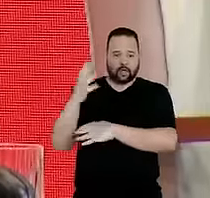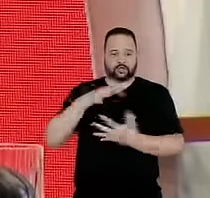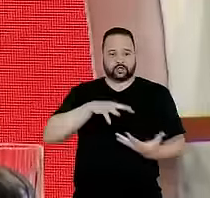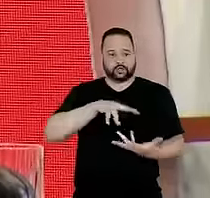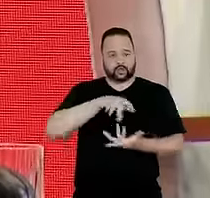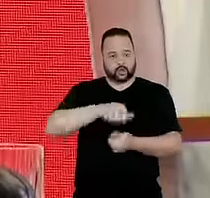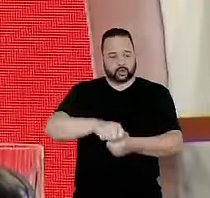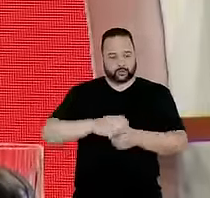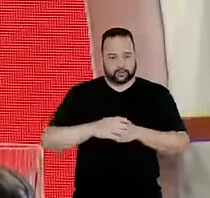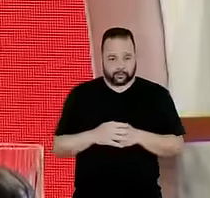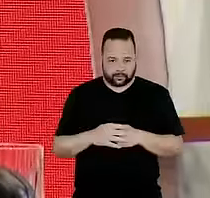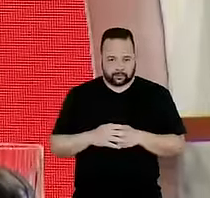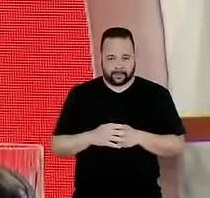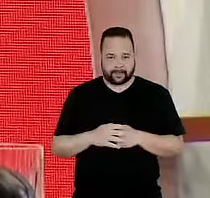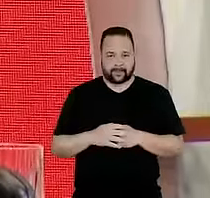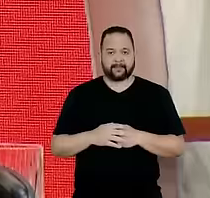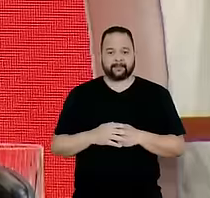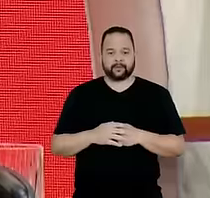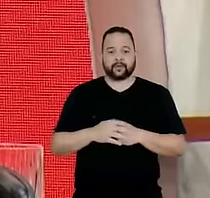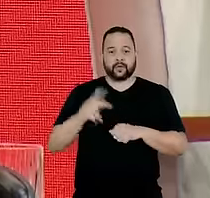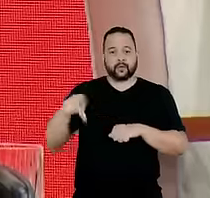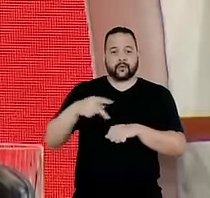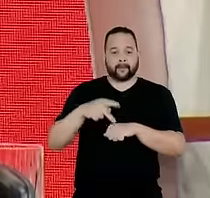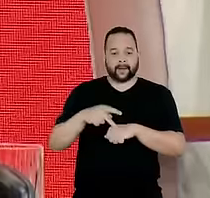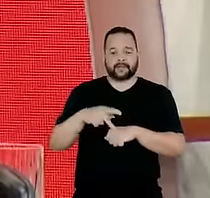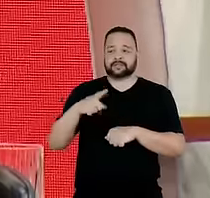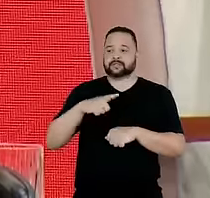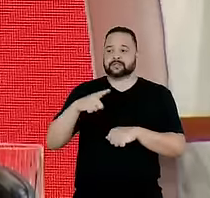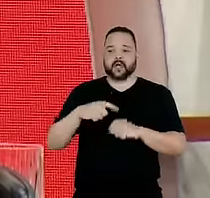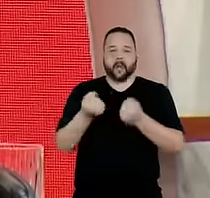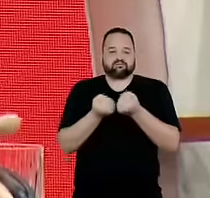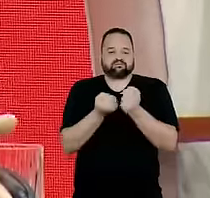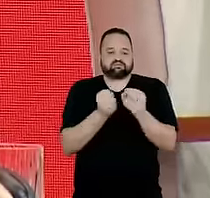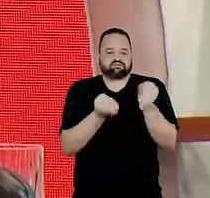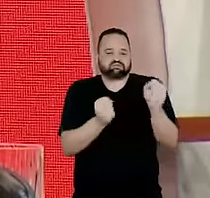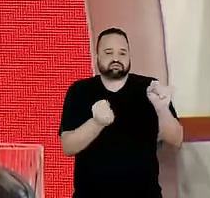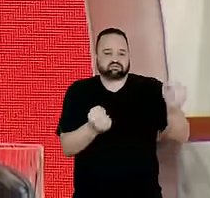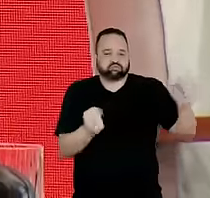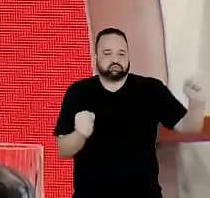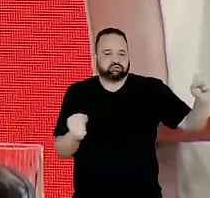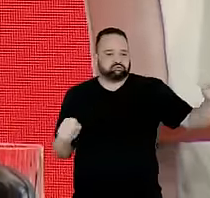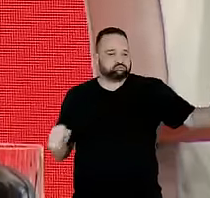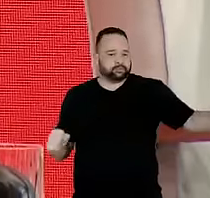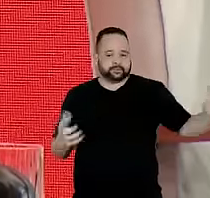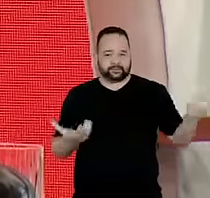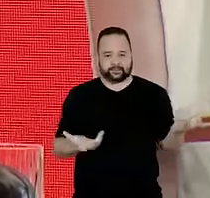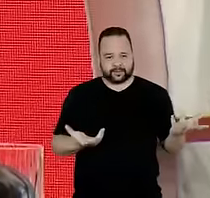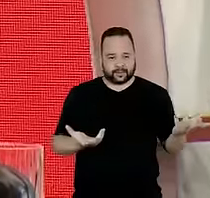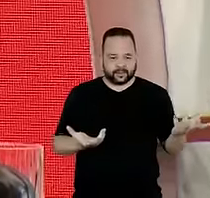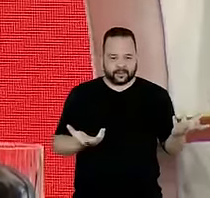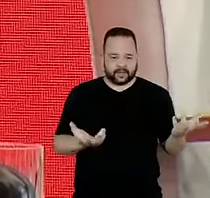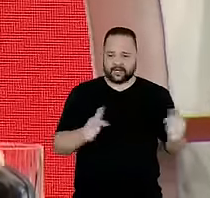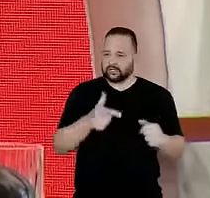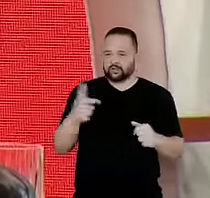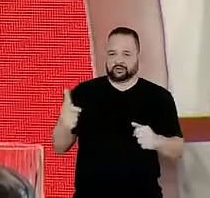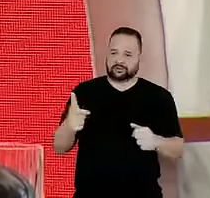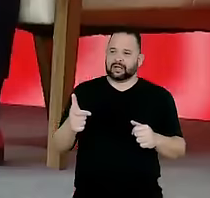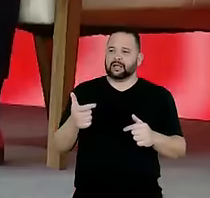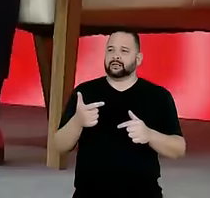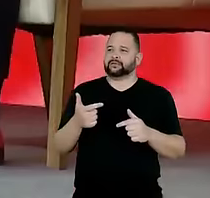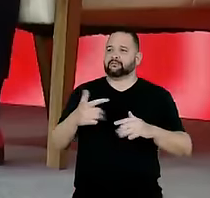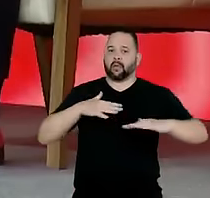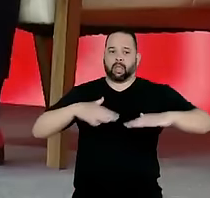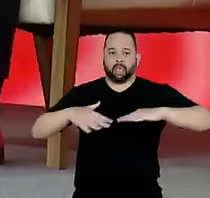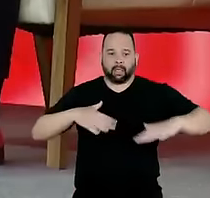vocação por ser um país de proporções continentais sem acidentes climáticos sem terremoto sem furacão